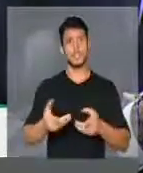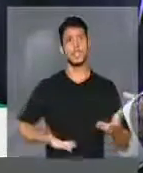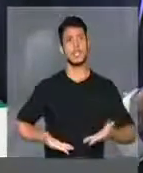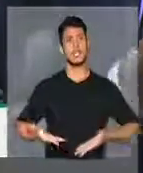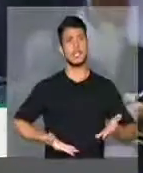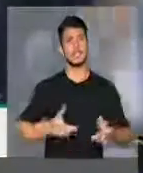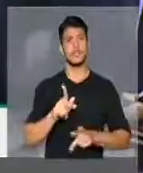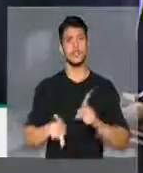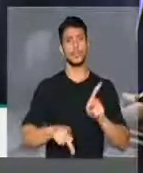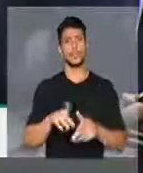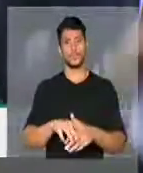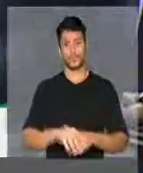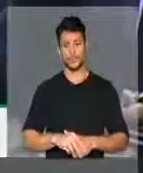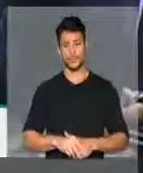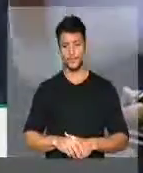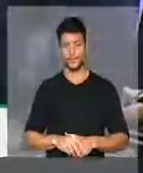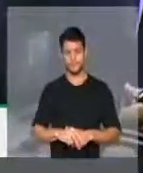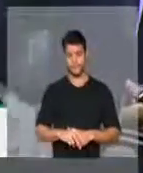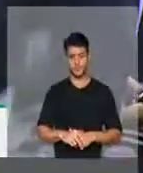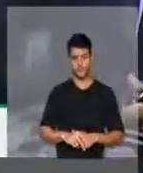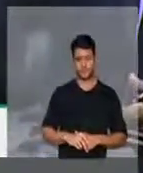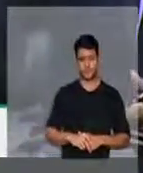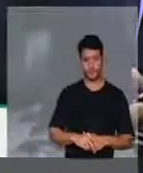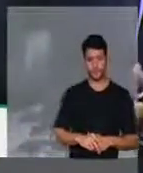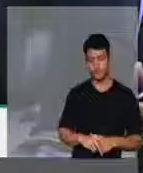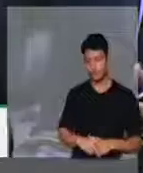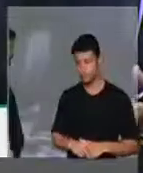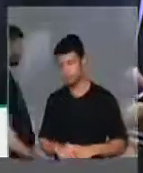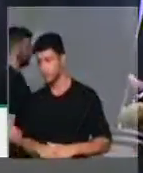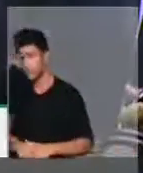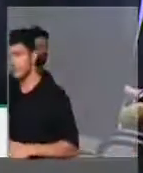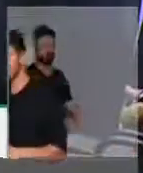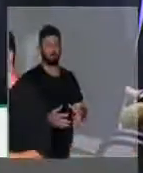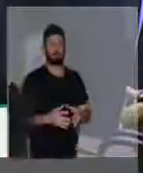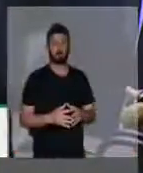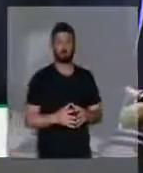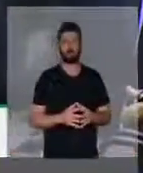servidores qualificados, não há serviço público em favor do povo. Obrigado.